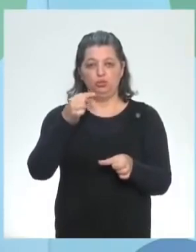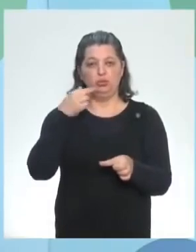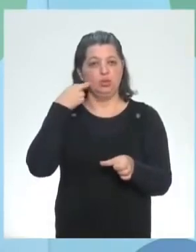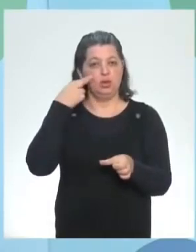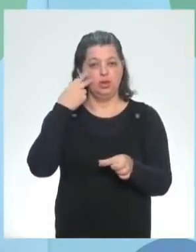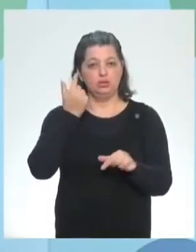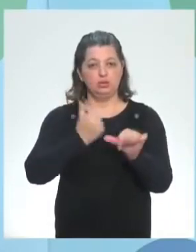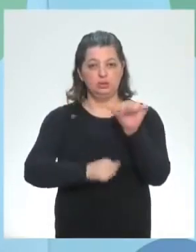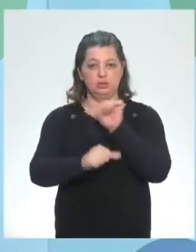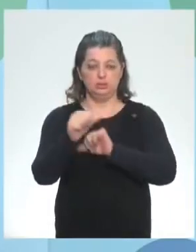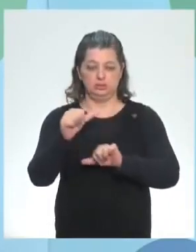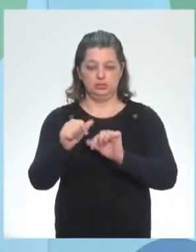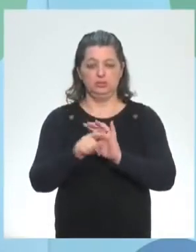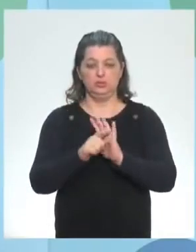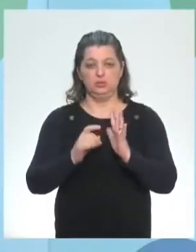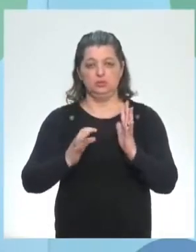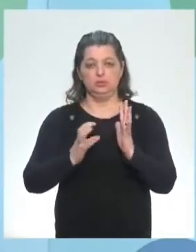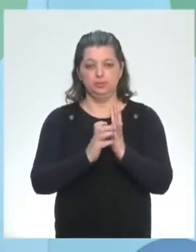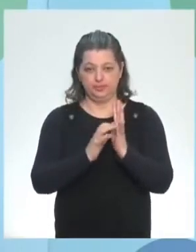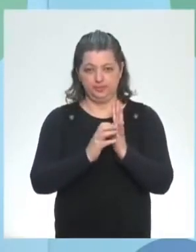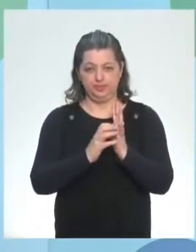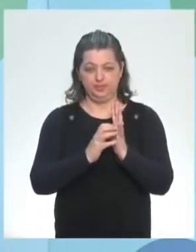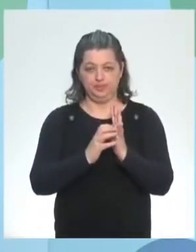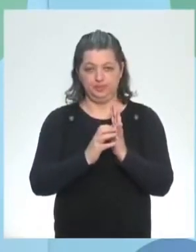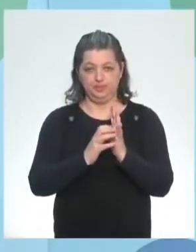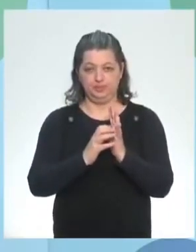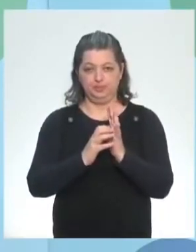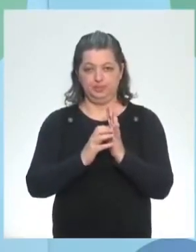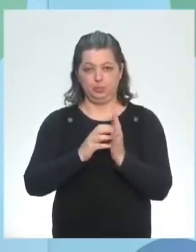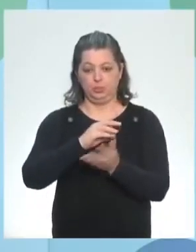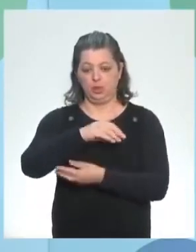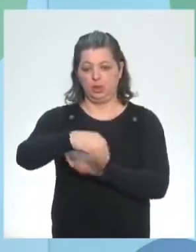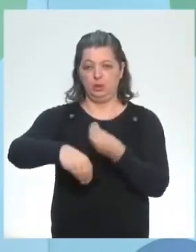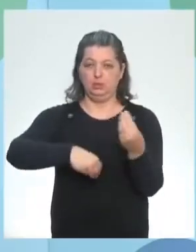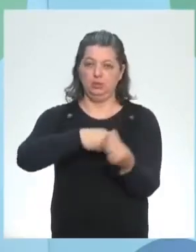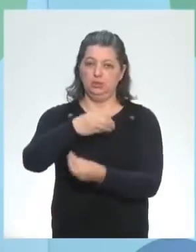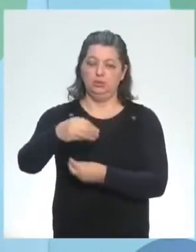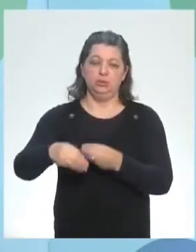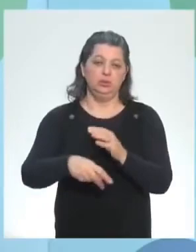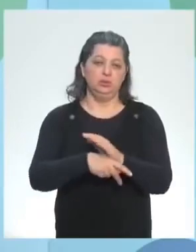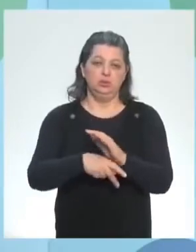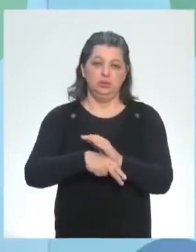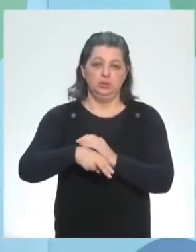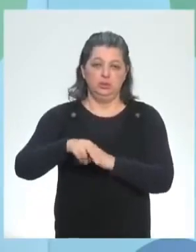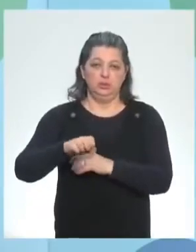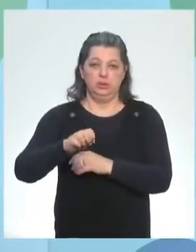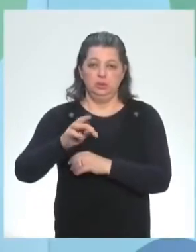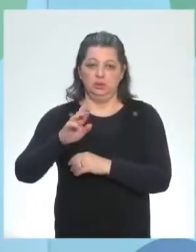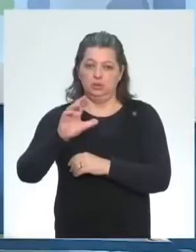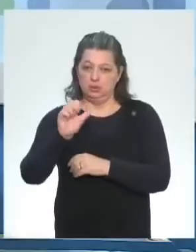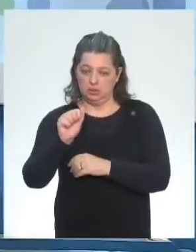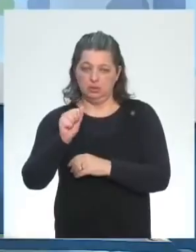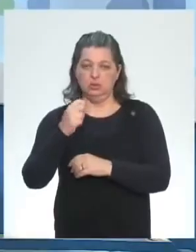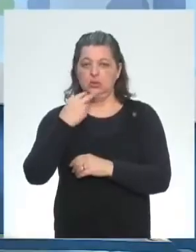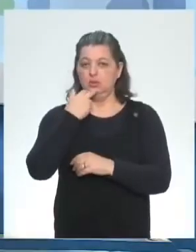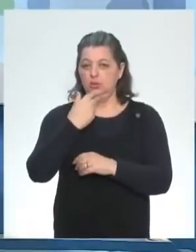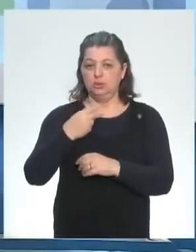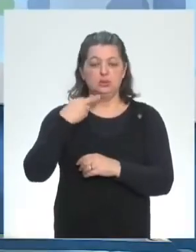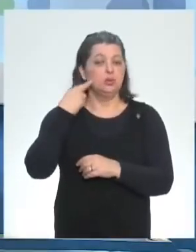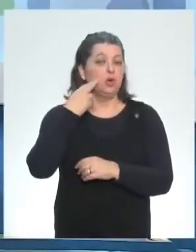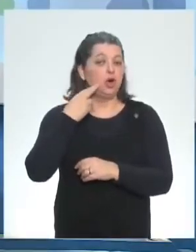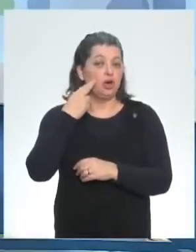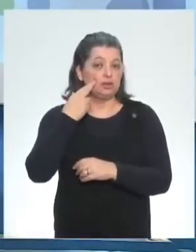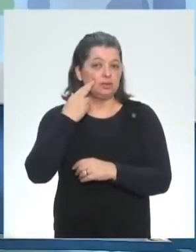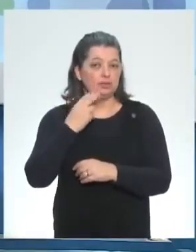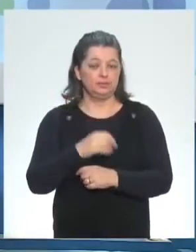base neutralizou o ácido e, então, ficou uma solução neutra, coloração rosa.